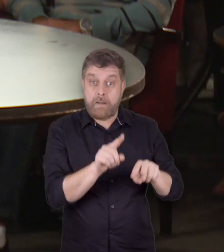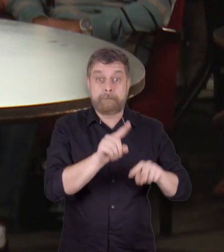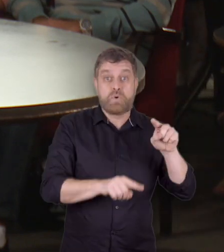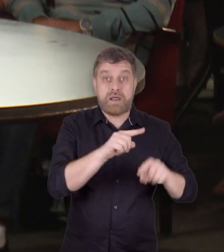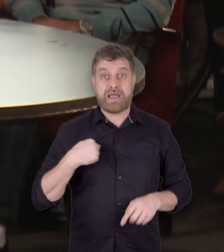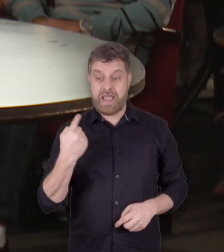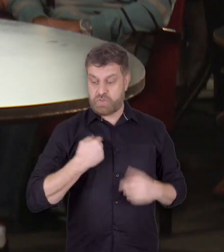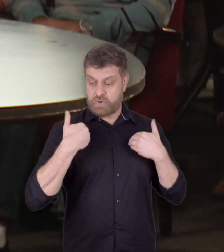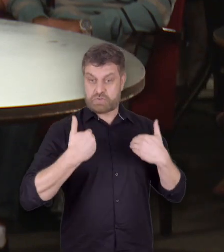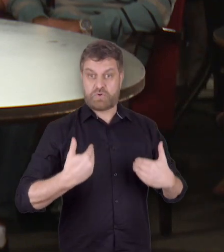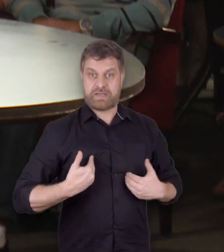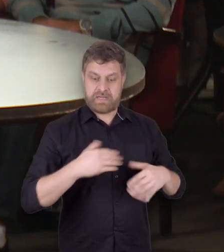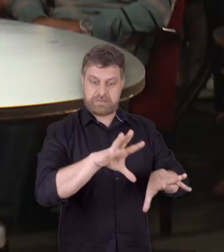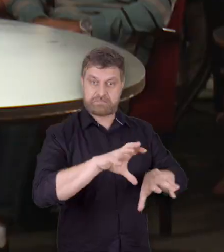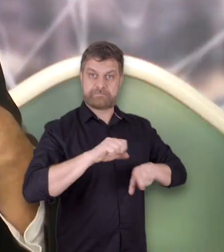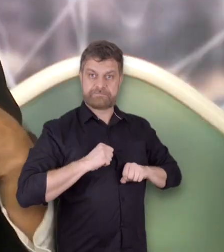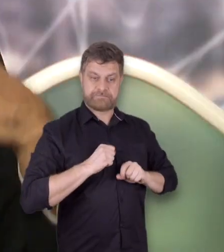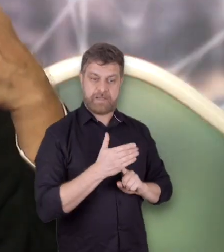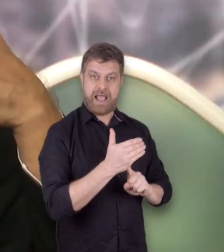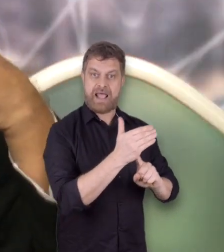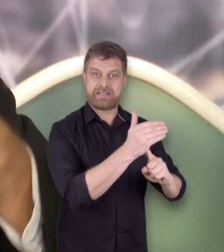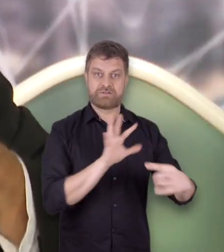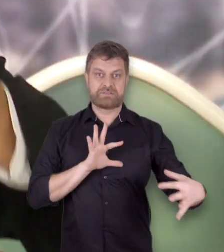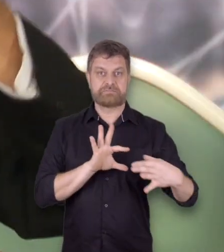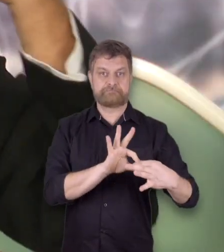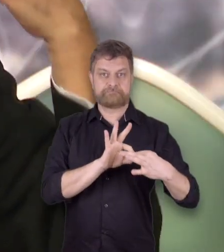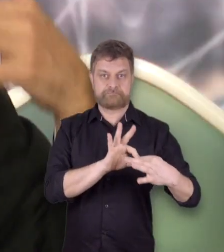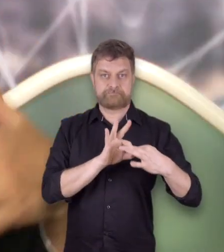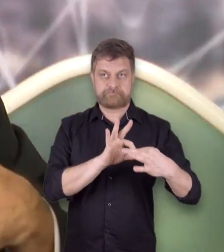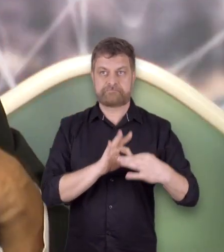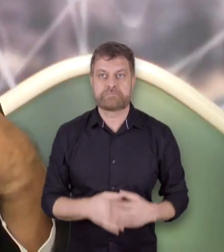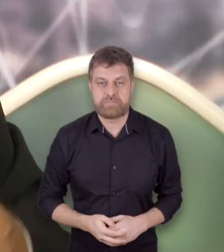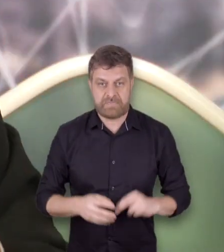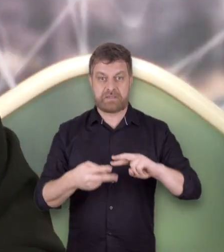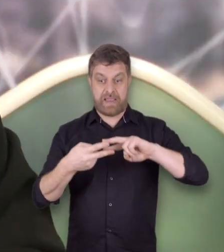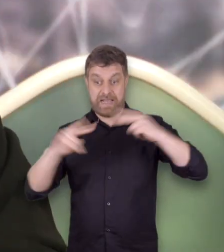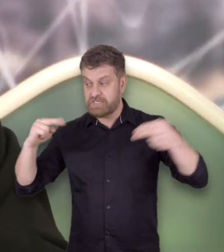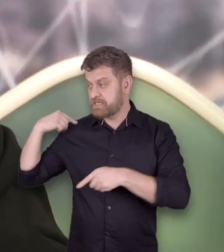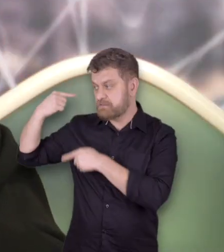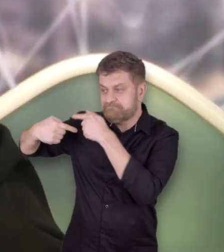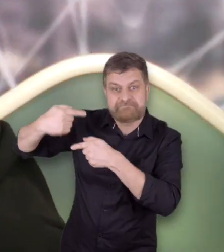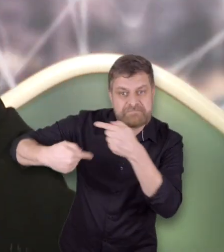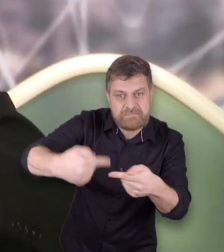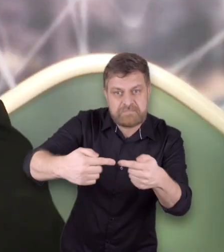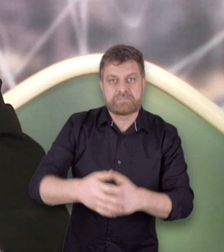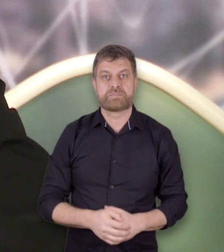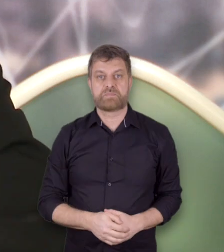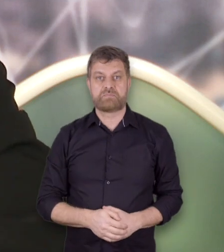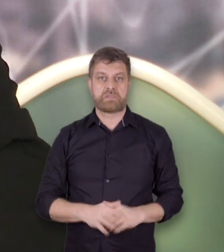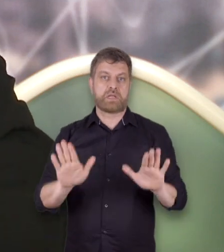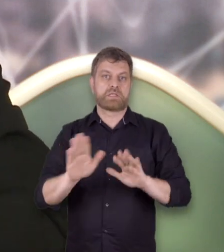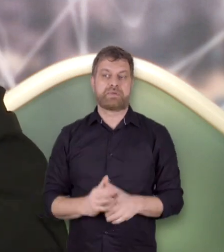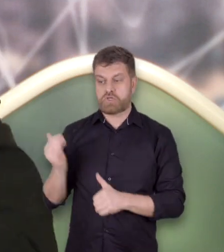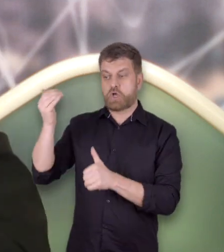componentes do nosso próprio ser orgânico, do nosso próprio aparato cognitivo. Não se